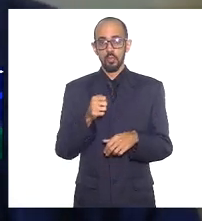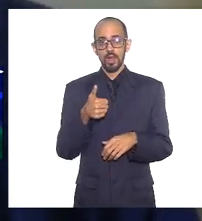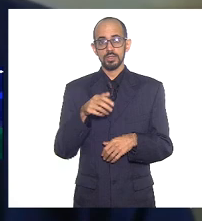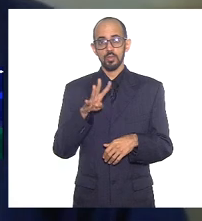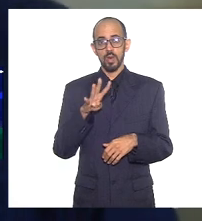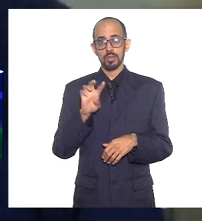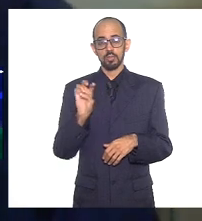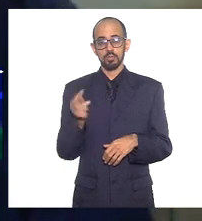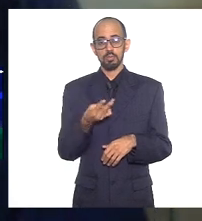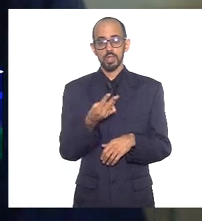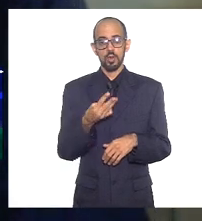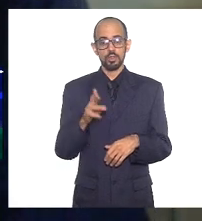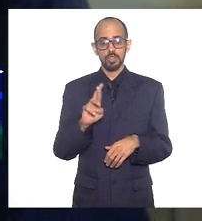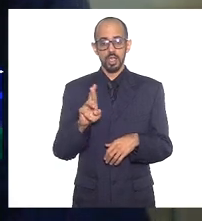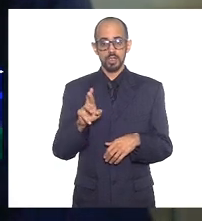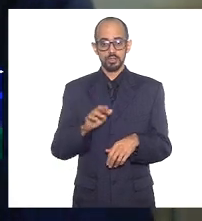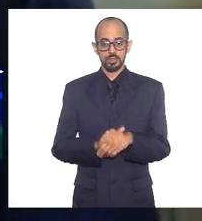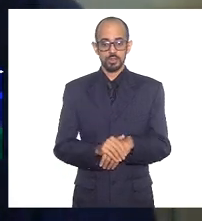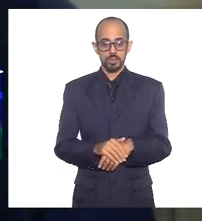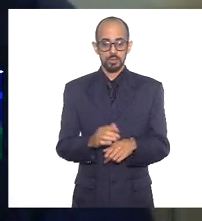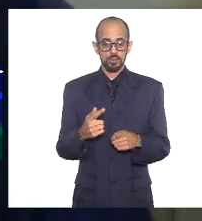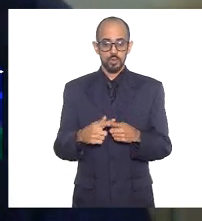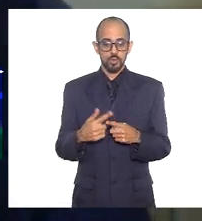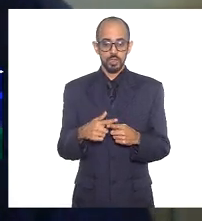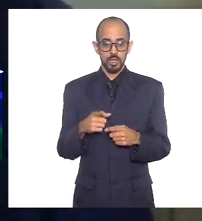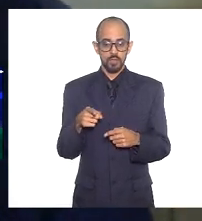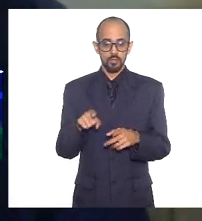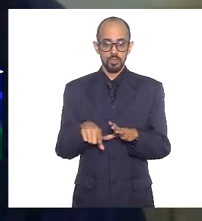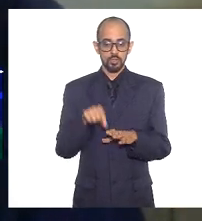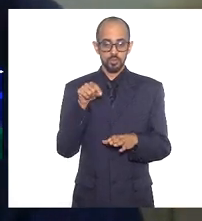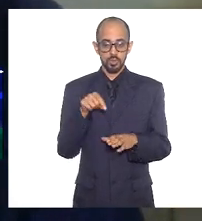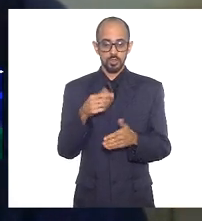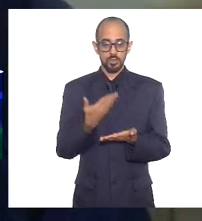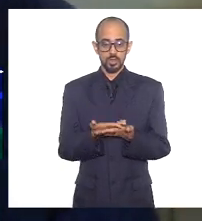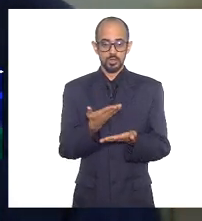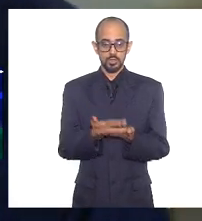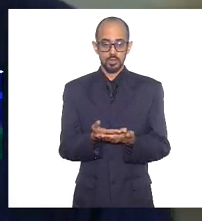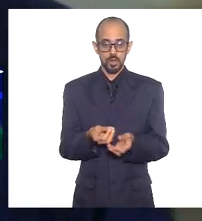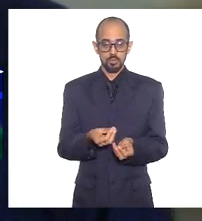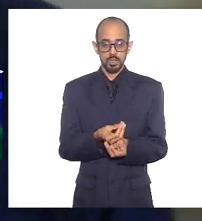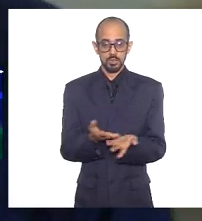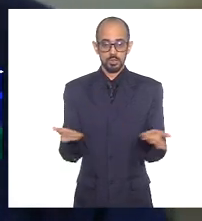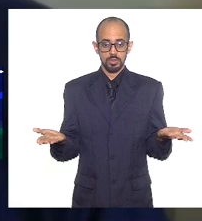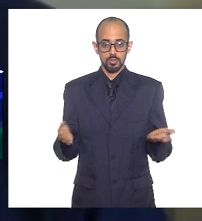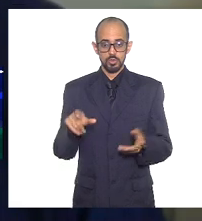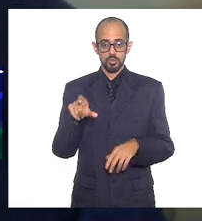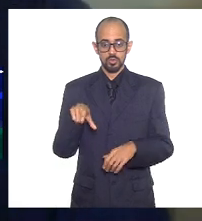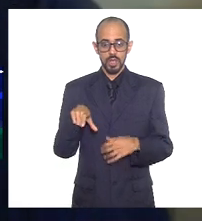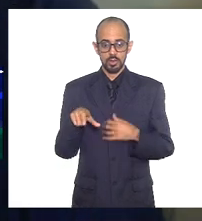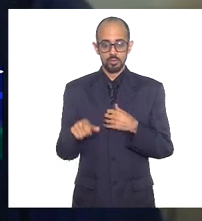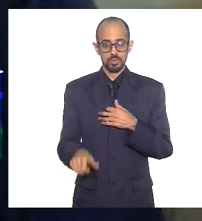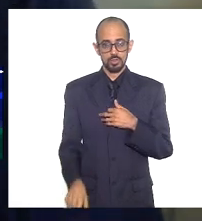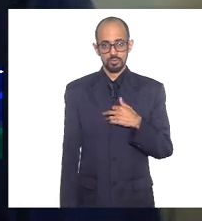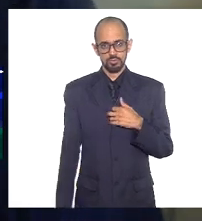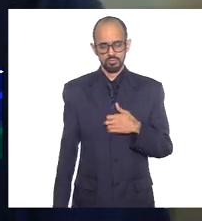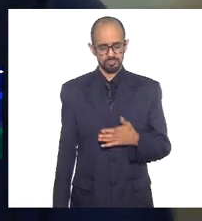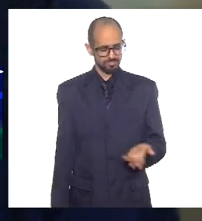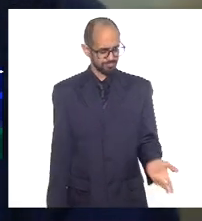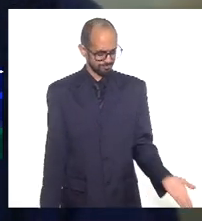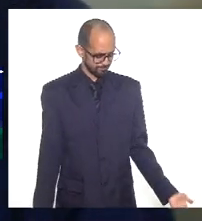reais porque foram escolhidas as escolas para distribuir os cartões isso